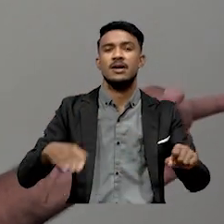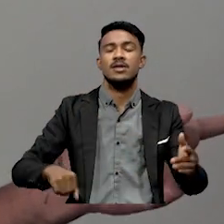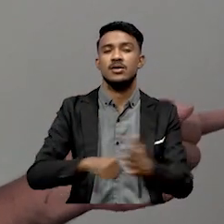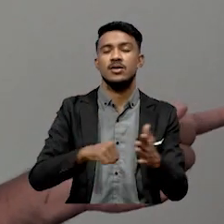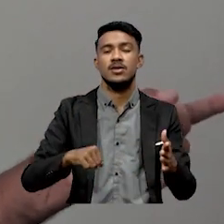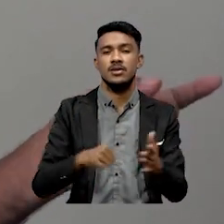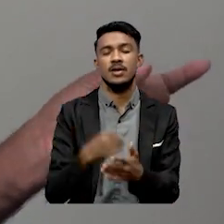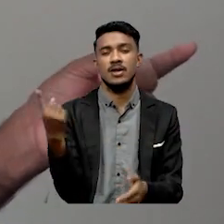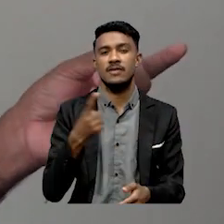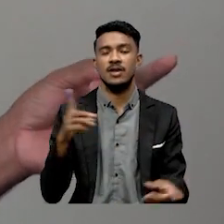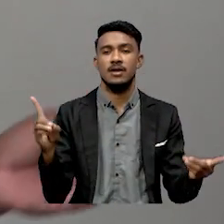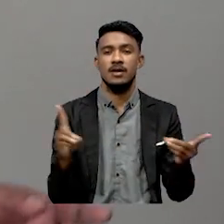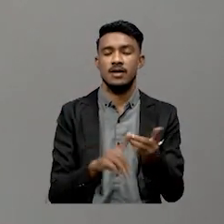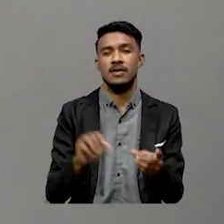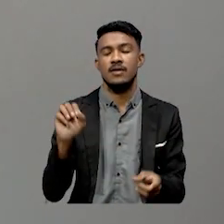28 de